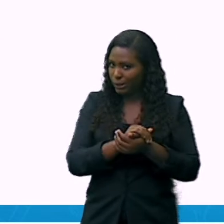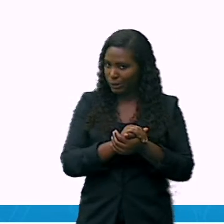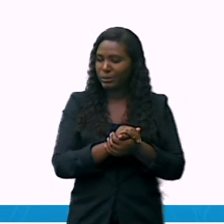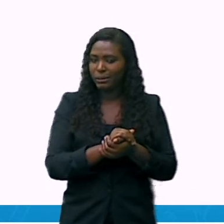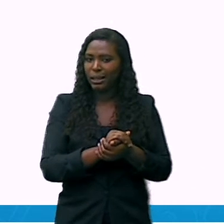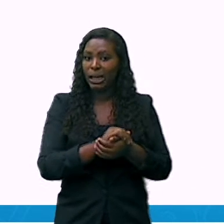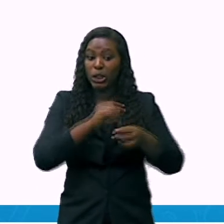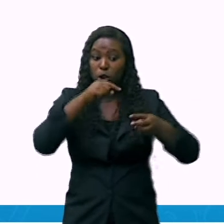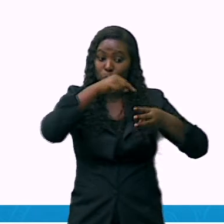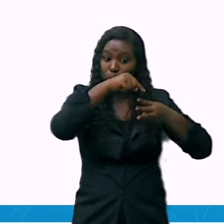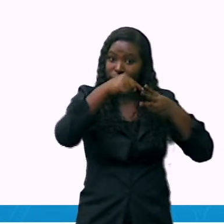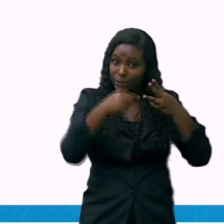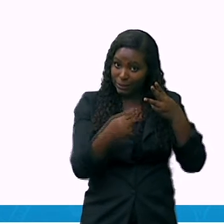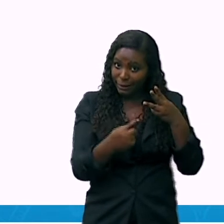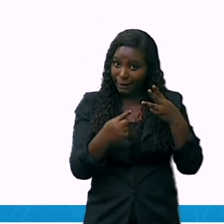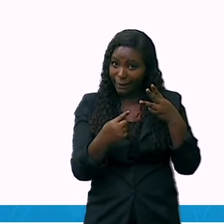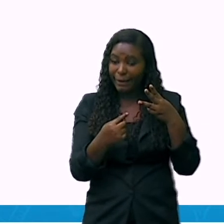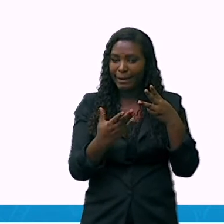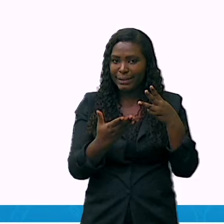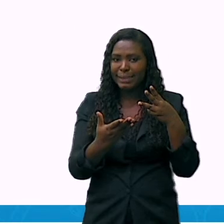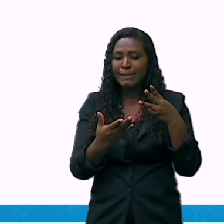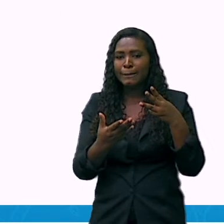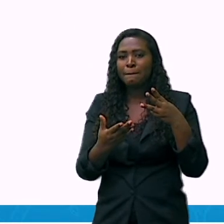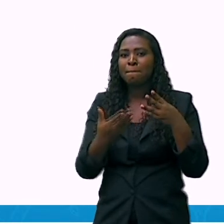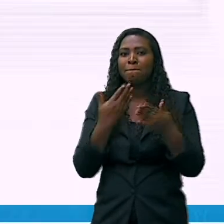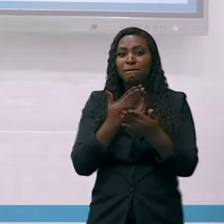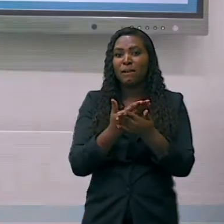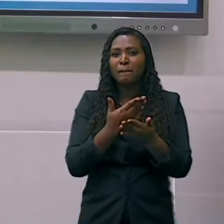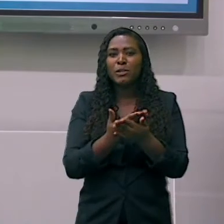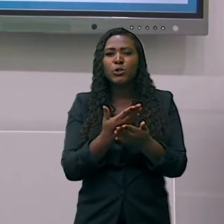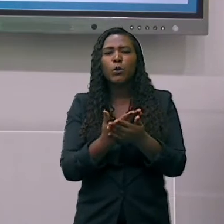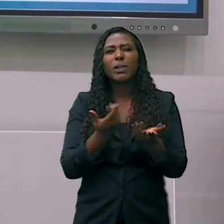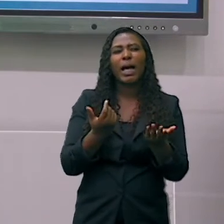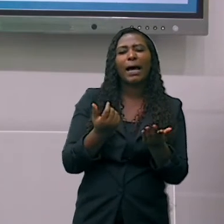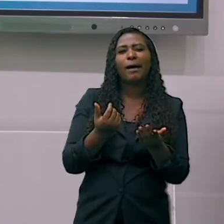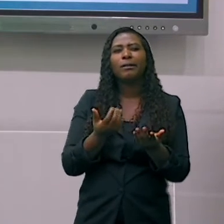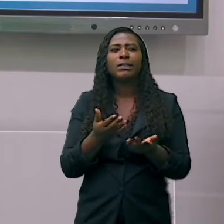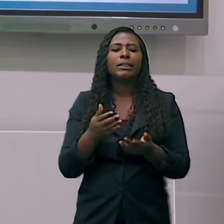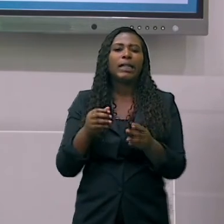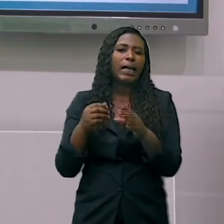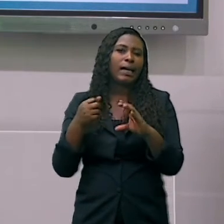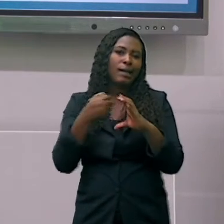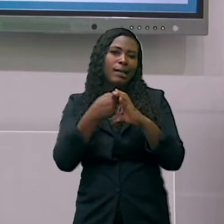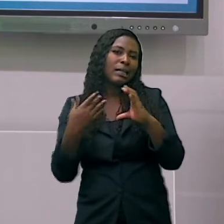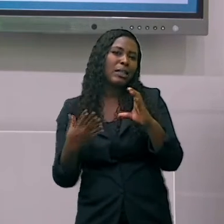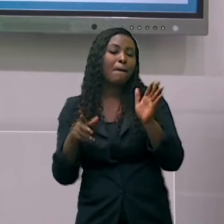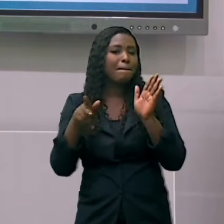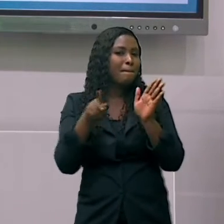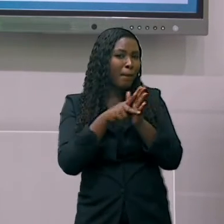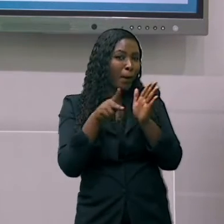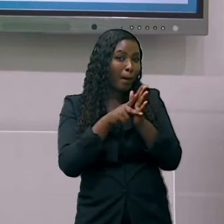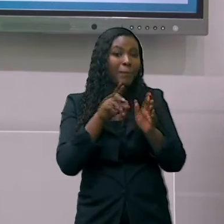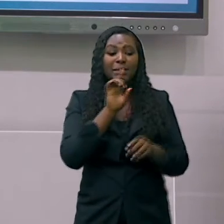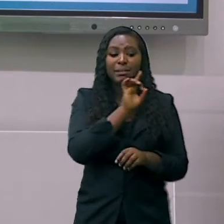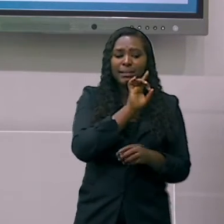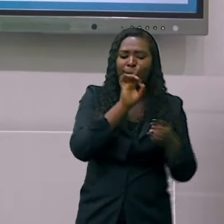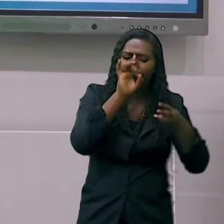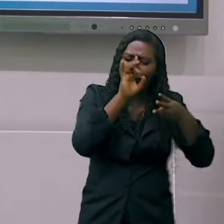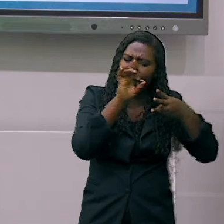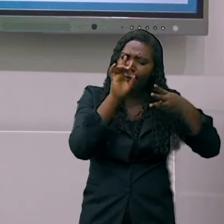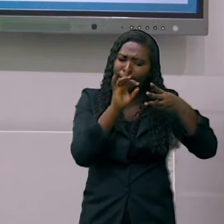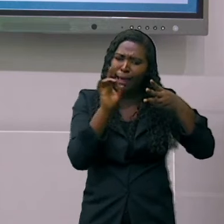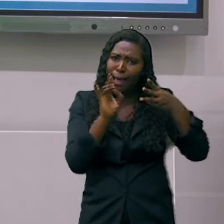destes mares, trazendo ali alguns aspectos que são particulares de cada um deles,